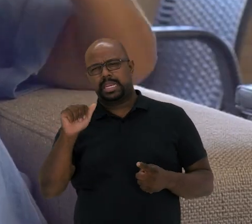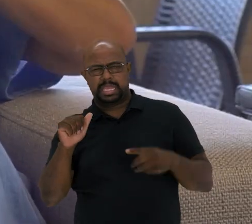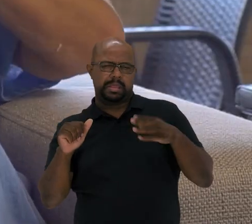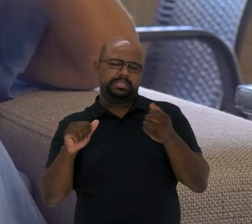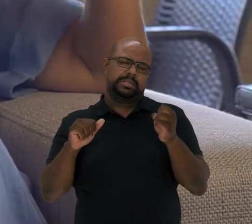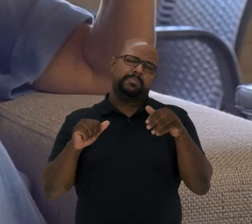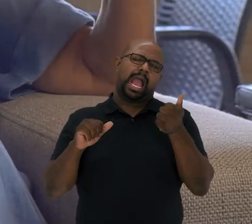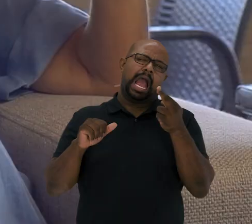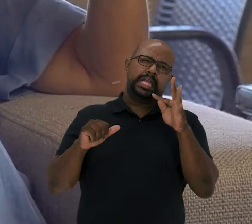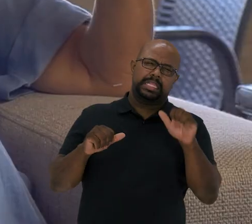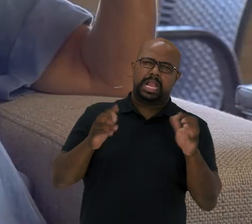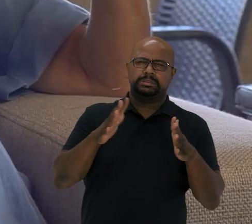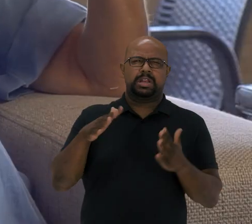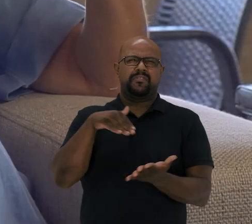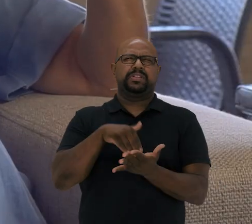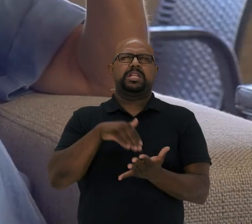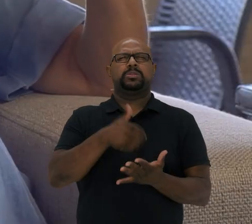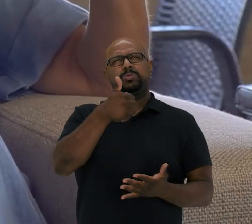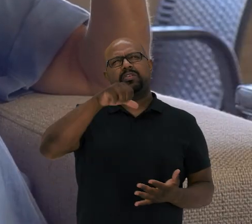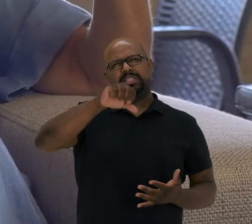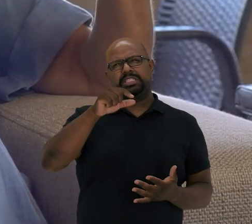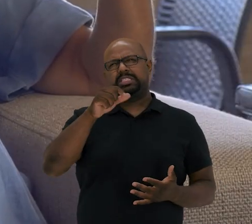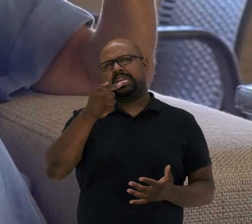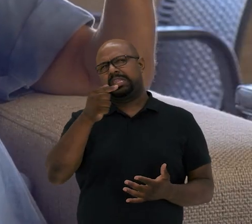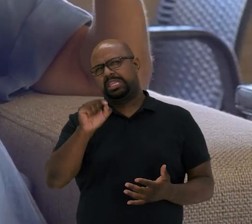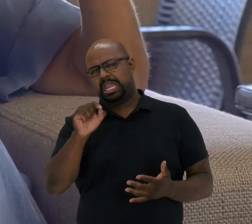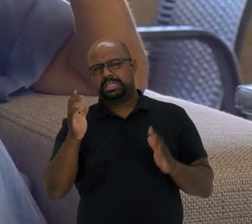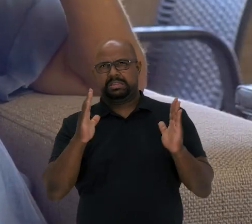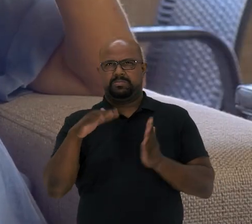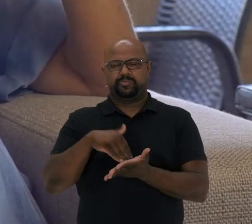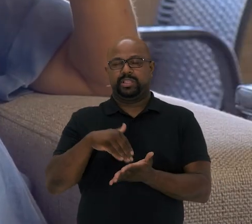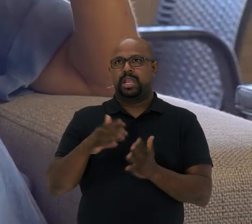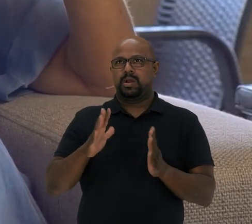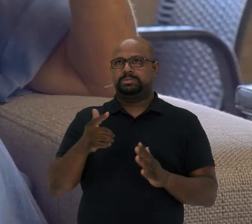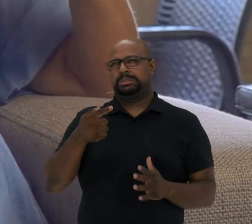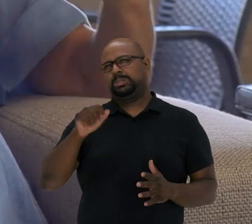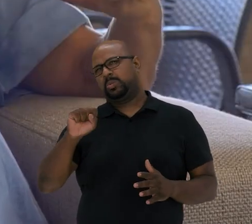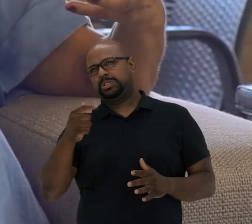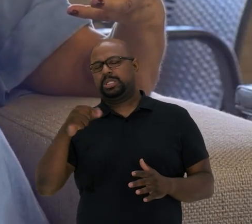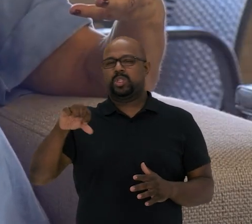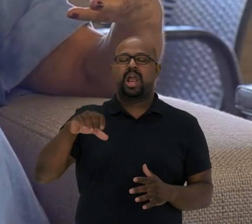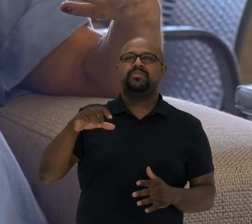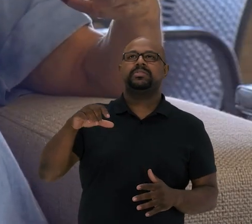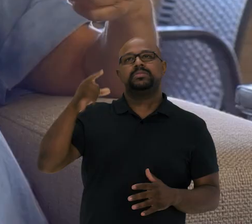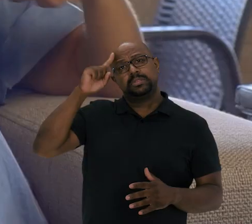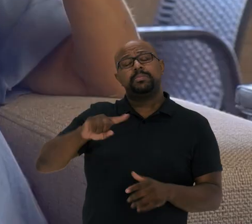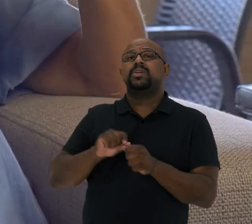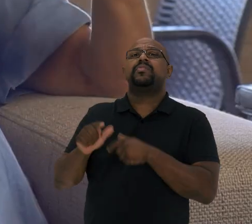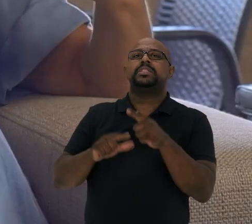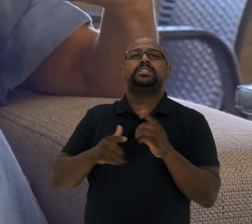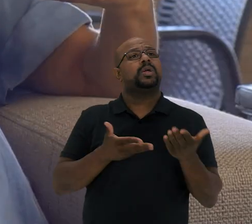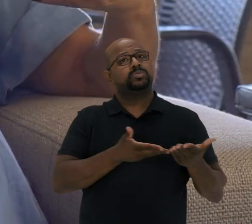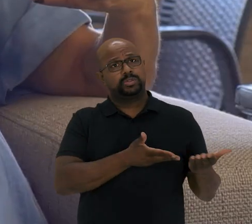e Mata, aquela estrada. Eu acho que era no final da década de 70. E eles não sabiam o que fazer com os troncos e